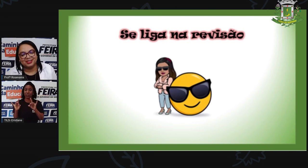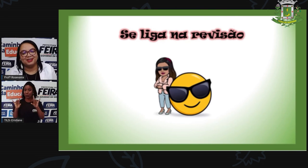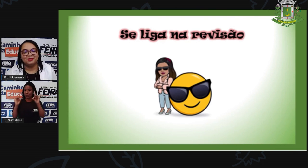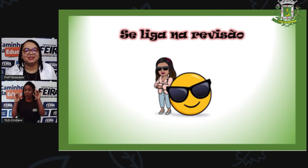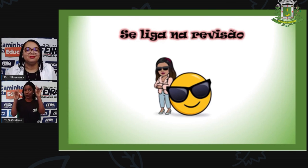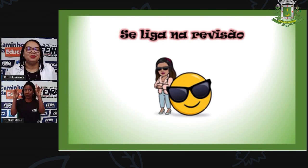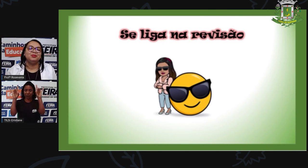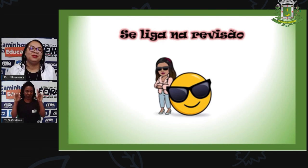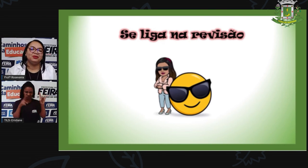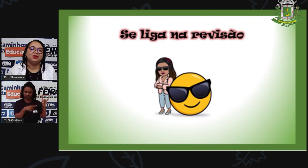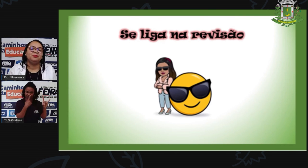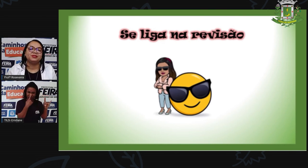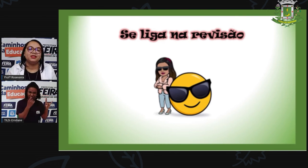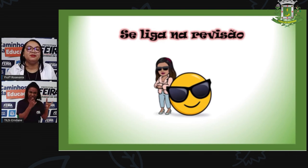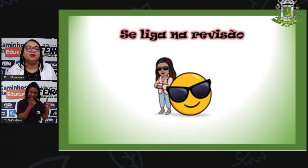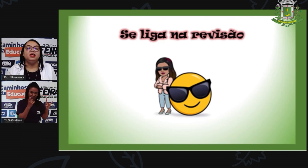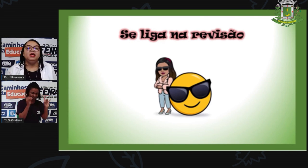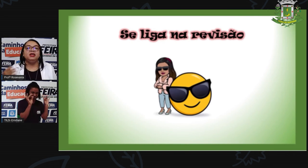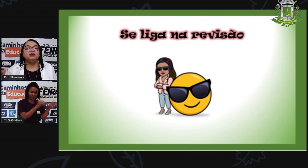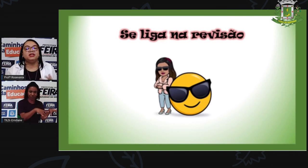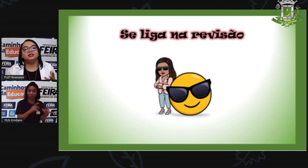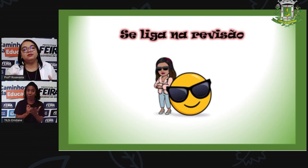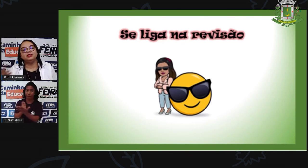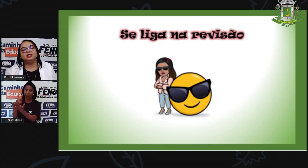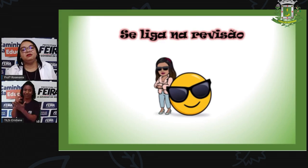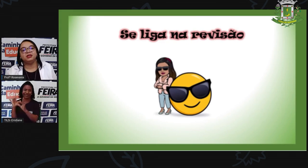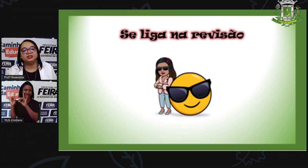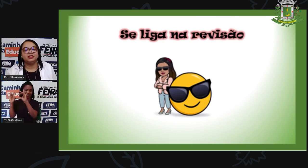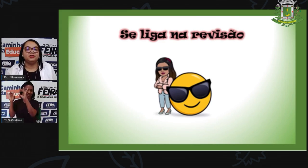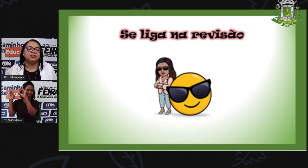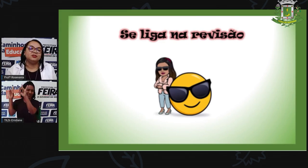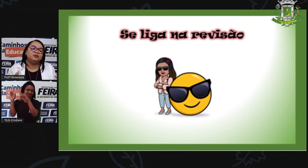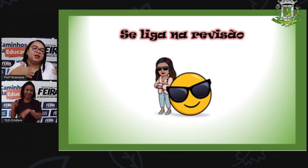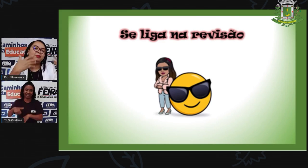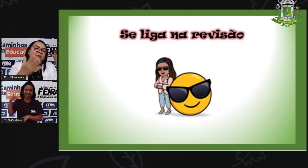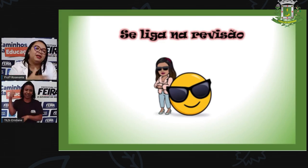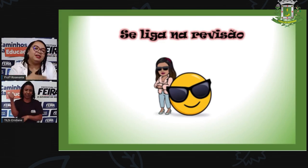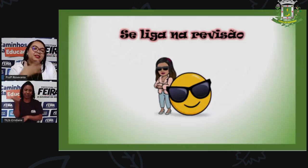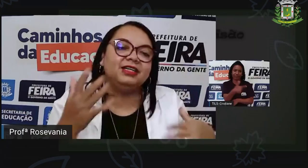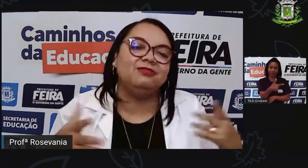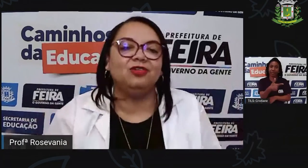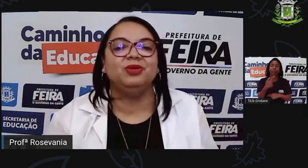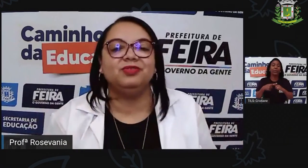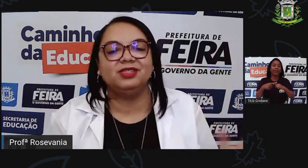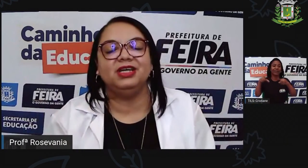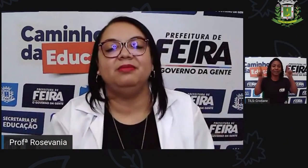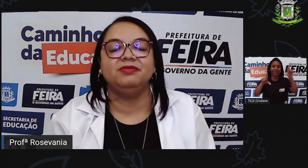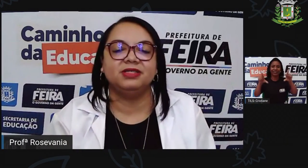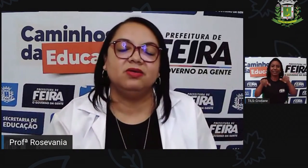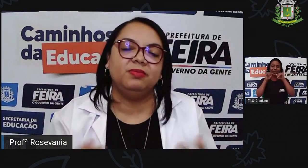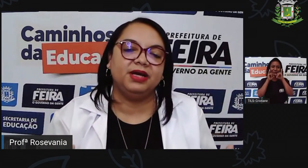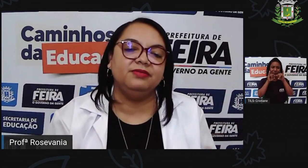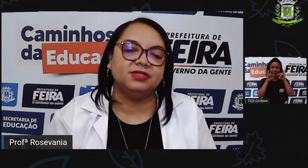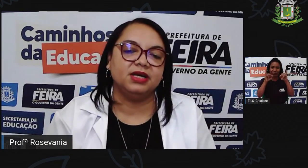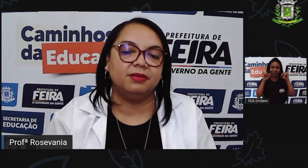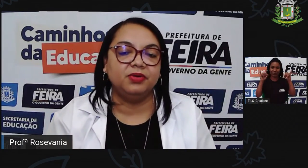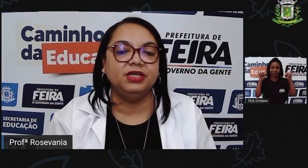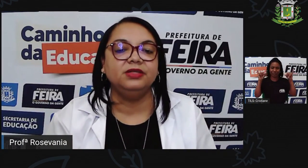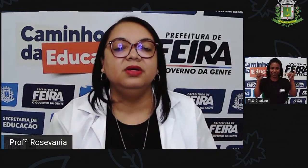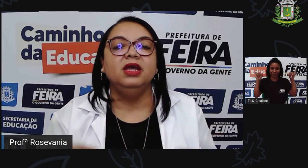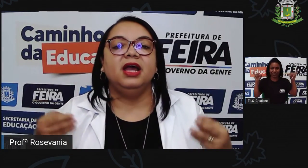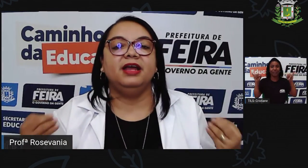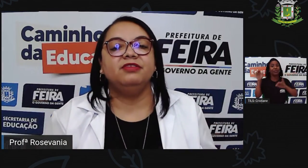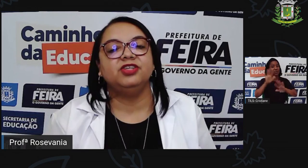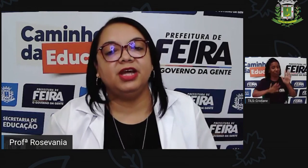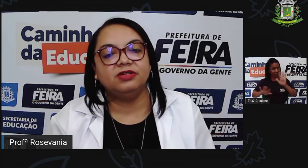poder vender mesmo o maior número possível e muitas vezes você nem precisa disso, foi a propaganda que falou para você que era para você comprar e você acabou